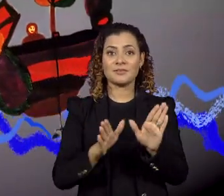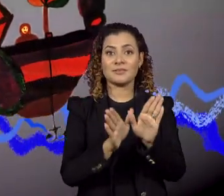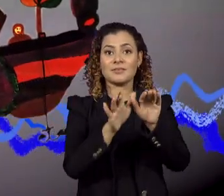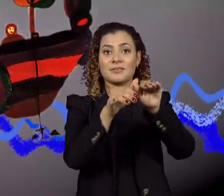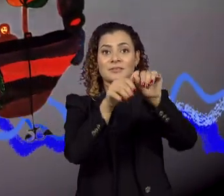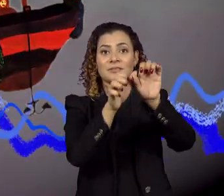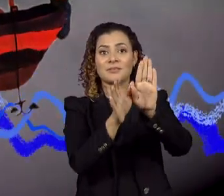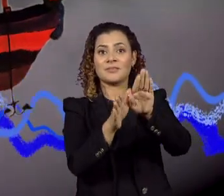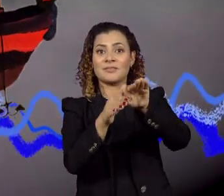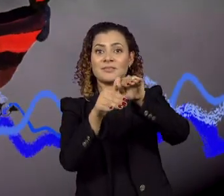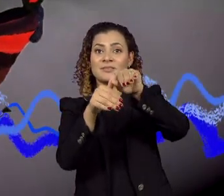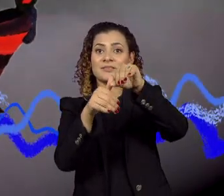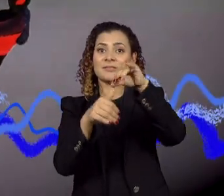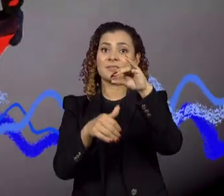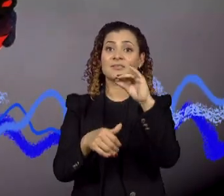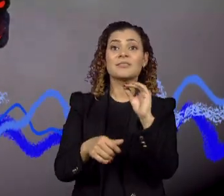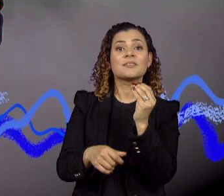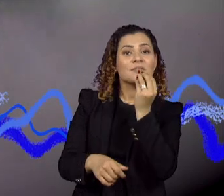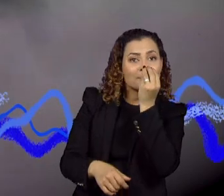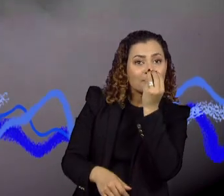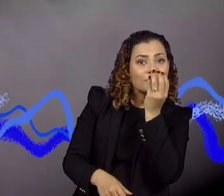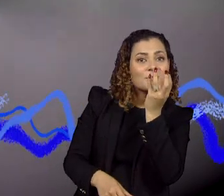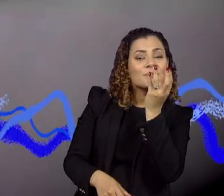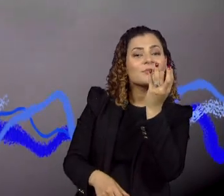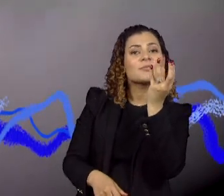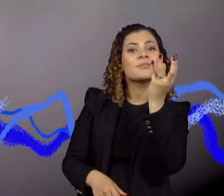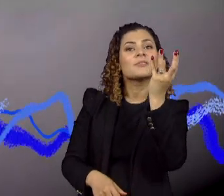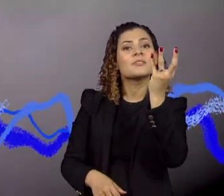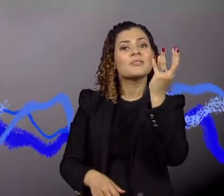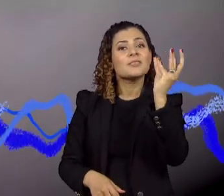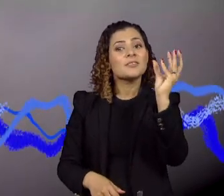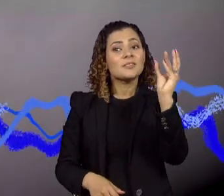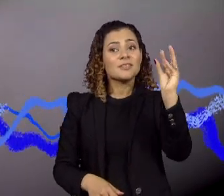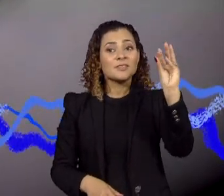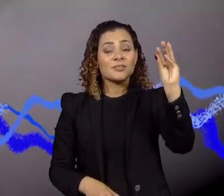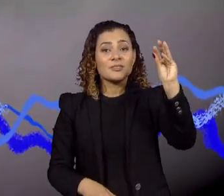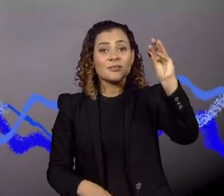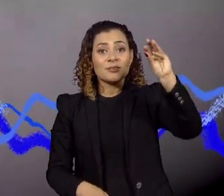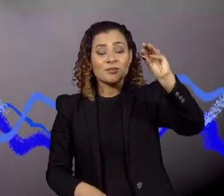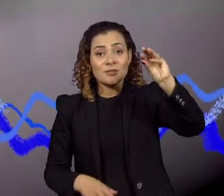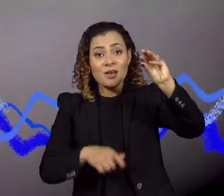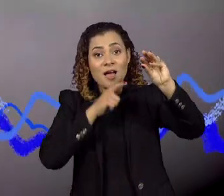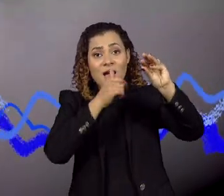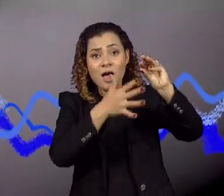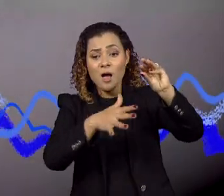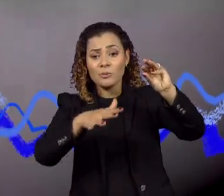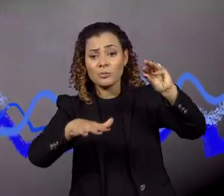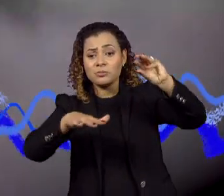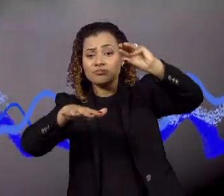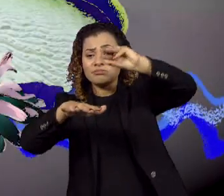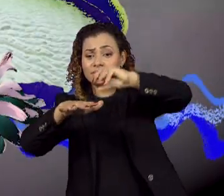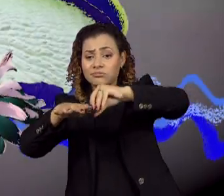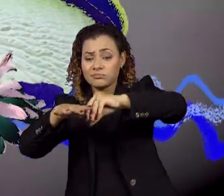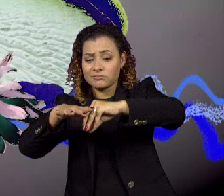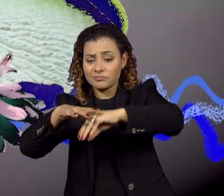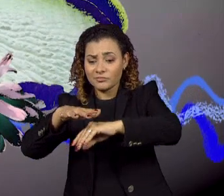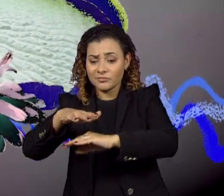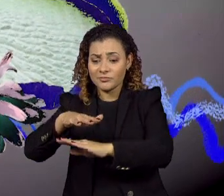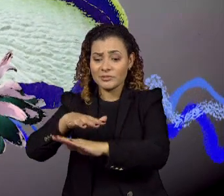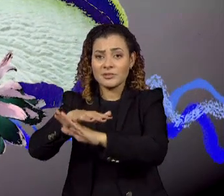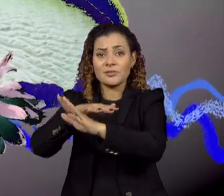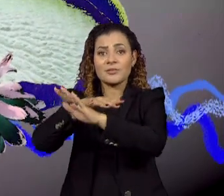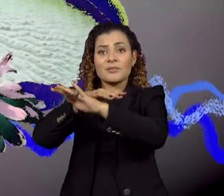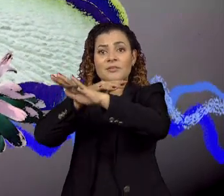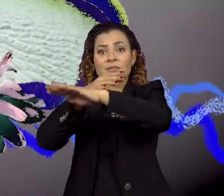bicho, uma flor que na história se joga na água até ser totalmente submersa e depois reaparece